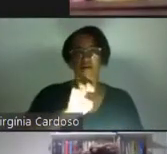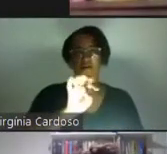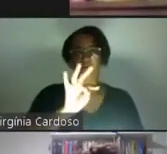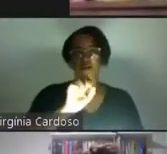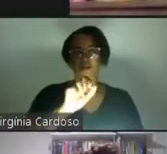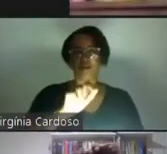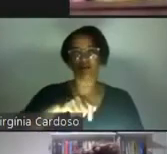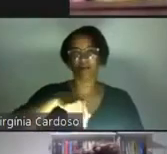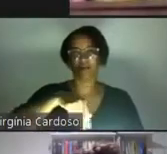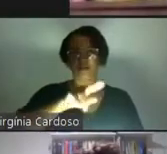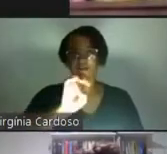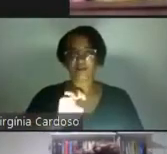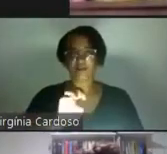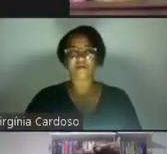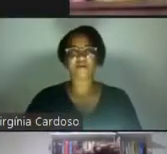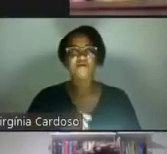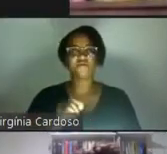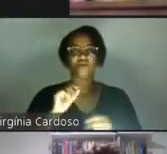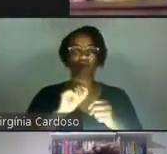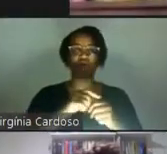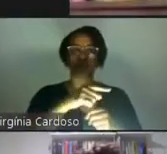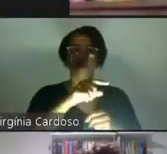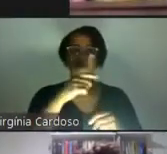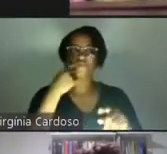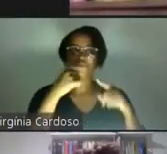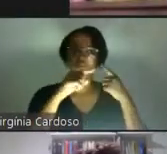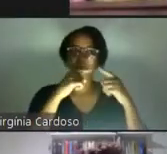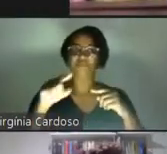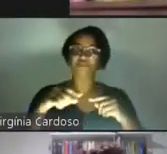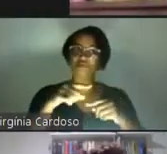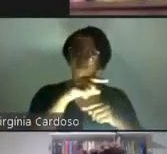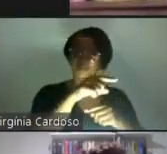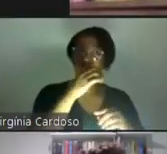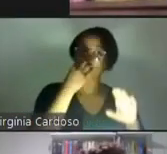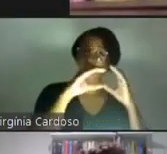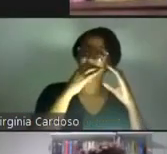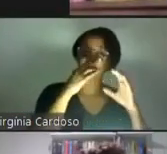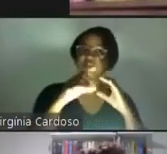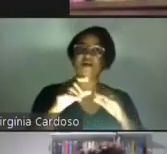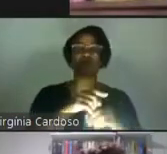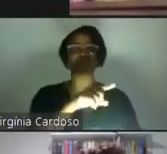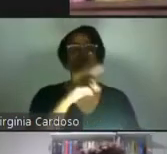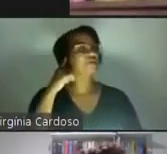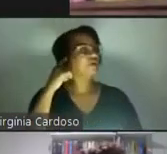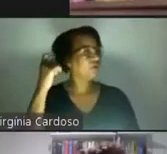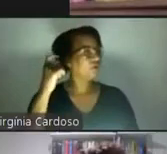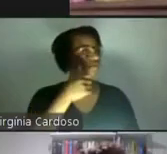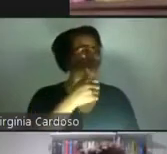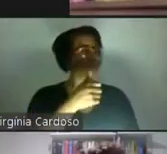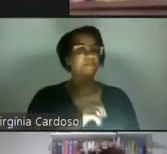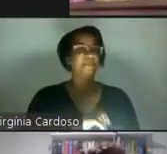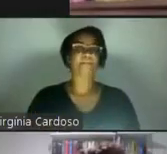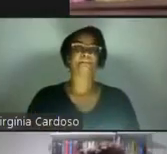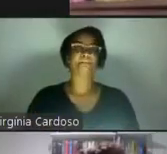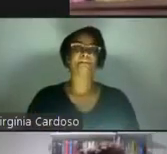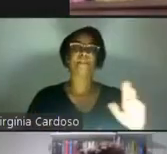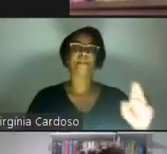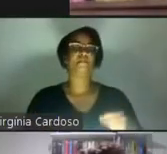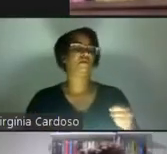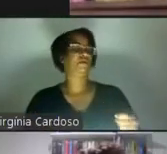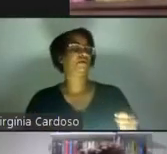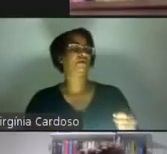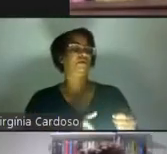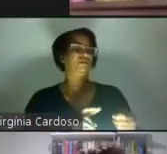Fiz, é o seguinte, eu compus essa música para você gravar. Pelo menos você escuta. Aí Zé pegou assim, olhou, viu